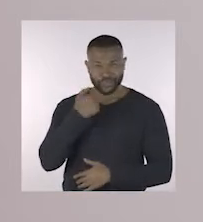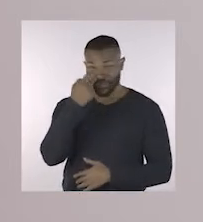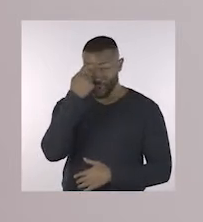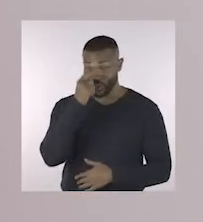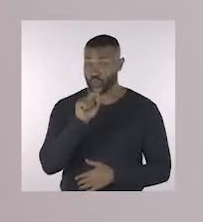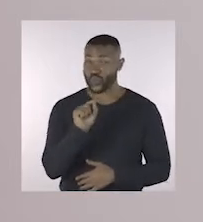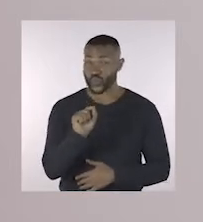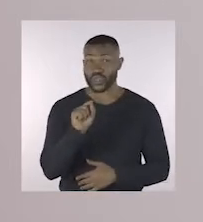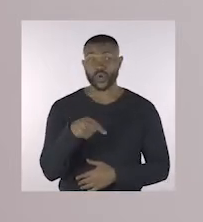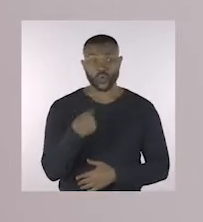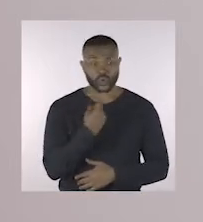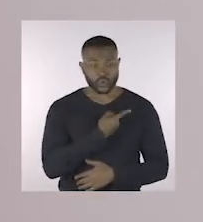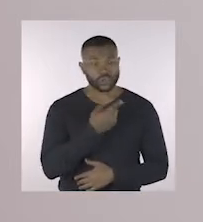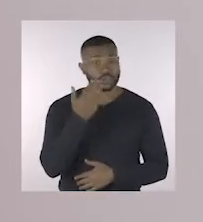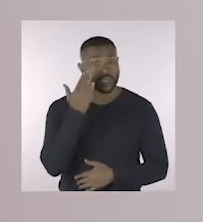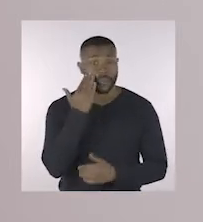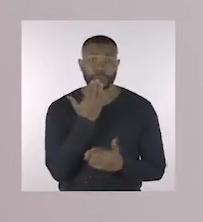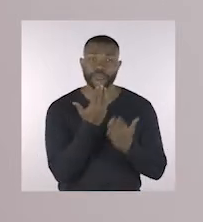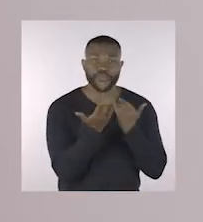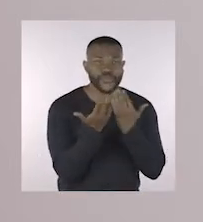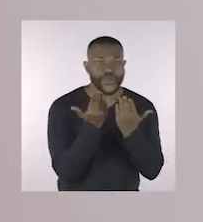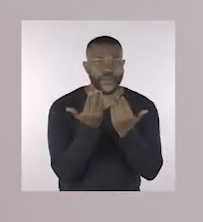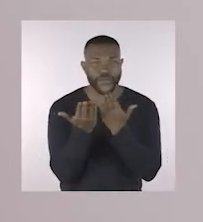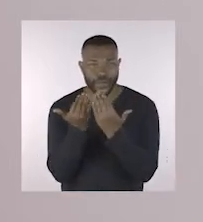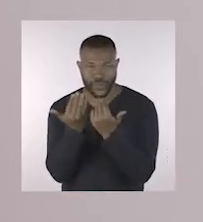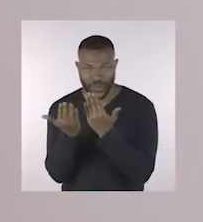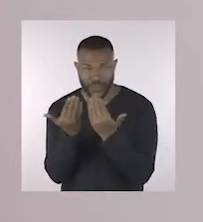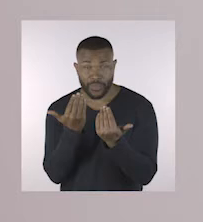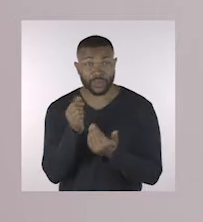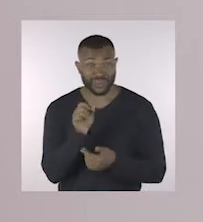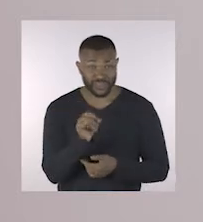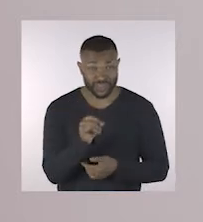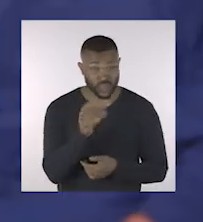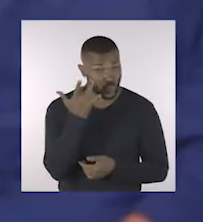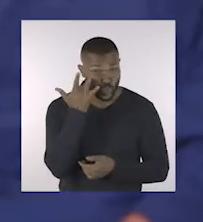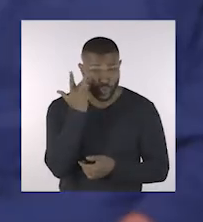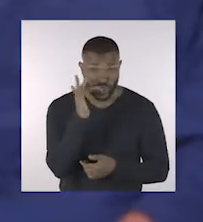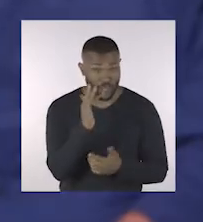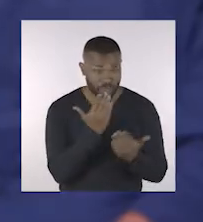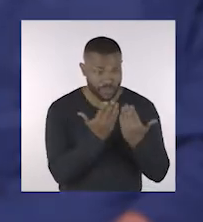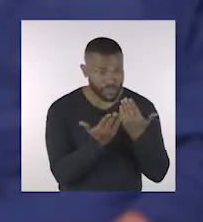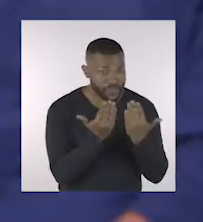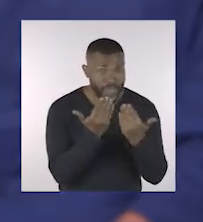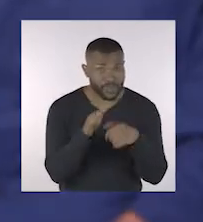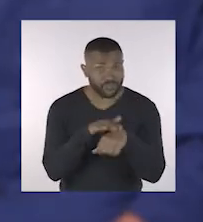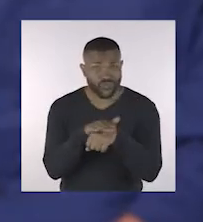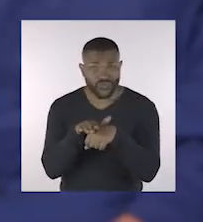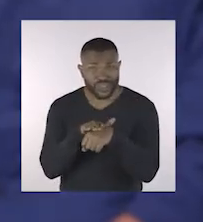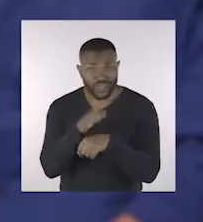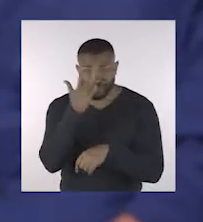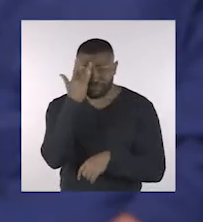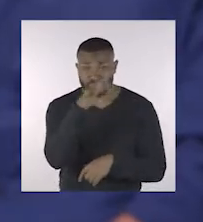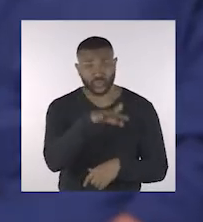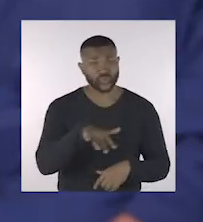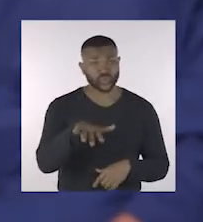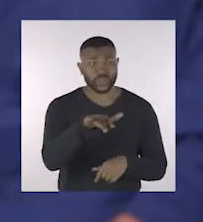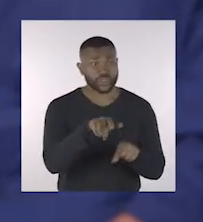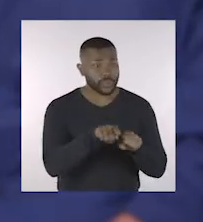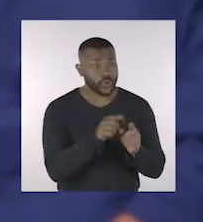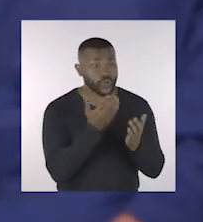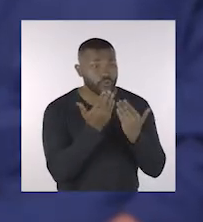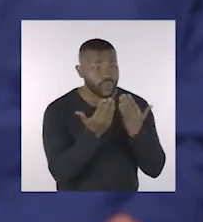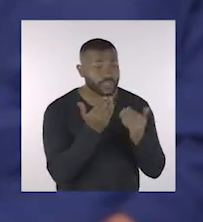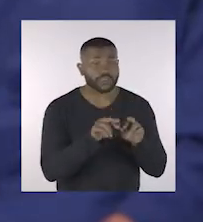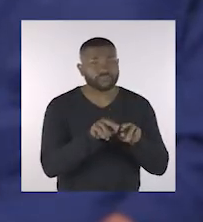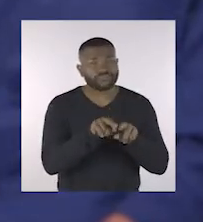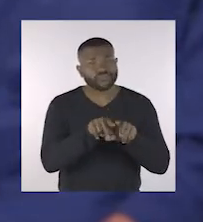Vanessa que que eu acho a gente só saber conversar né se a gente não souber dialogar conversar